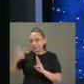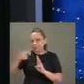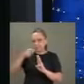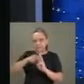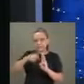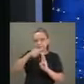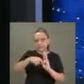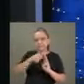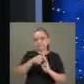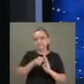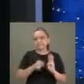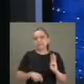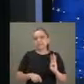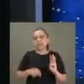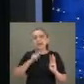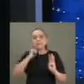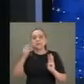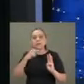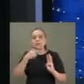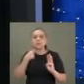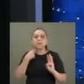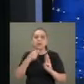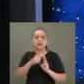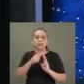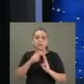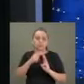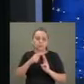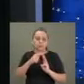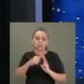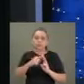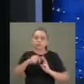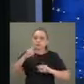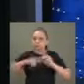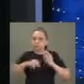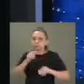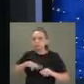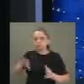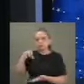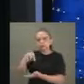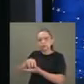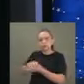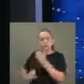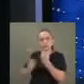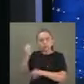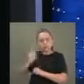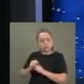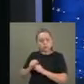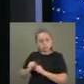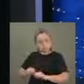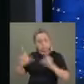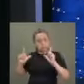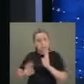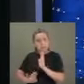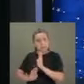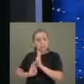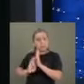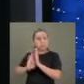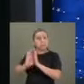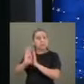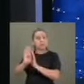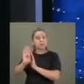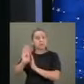a indústria apresentou crescimento ao contrário do primeiro trimestre quando teve